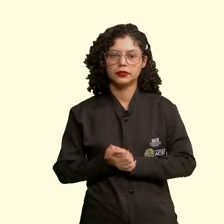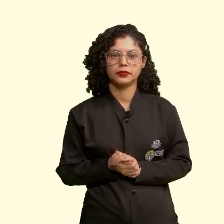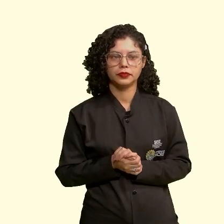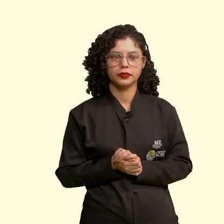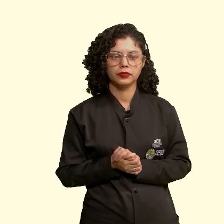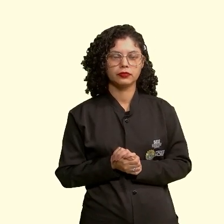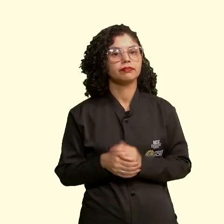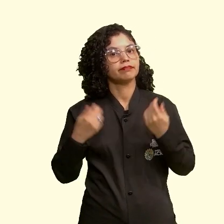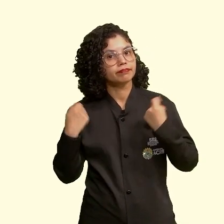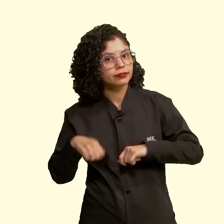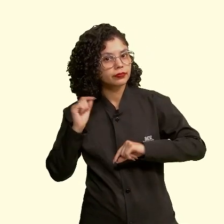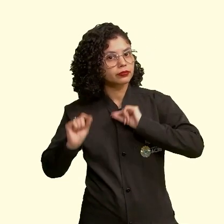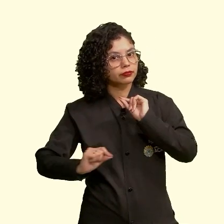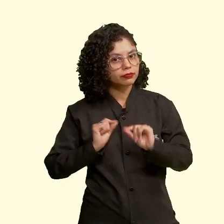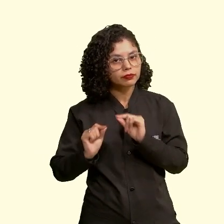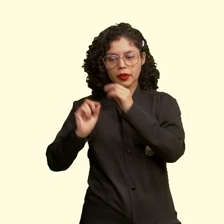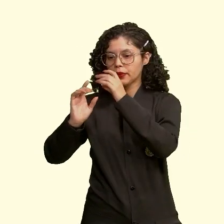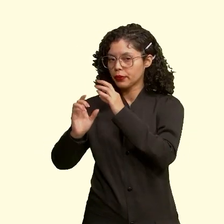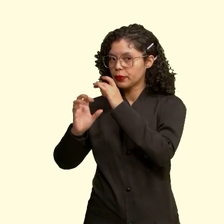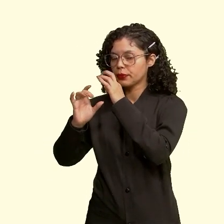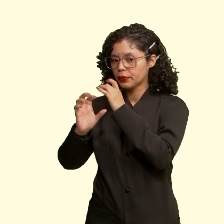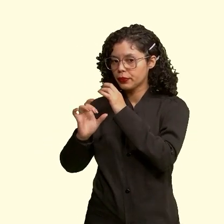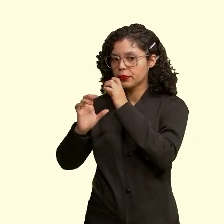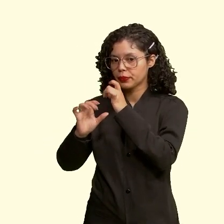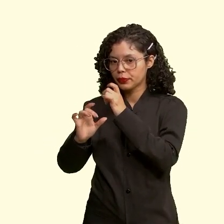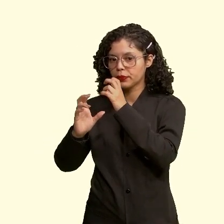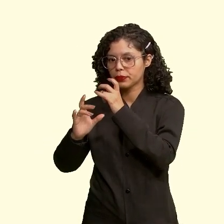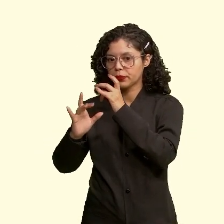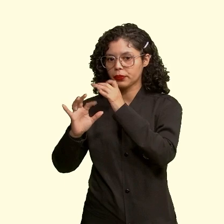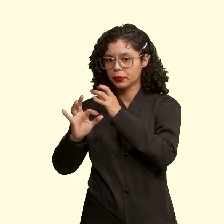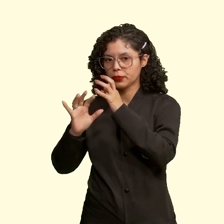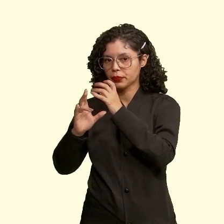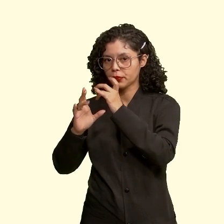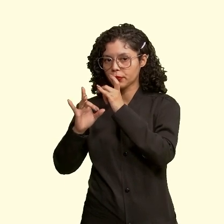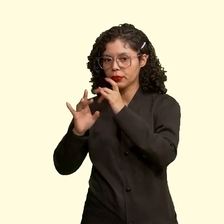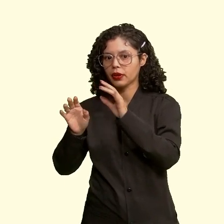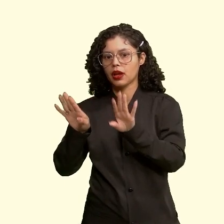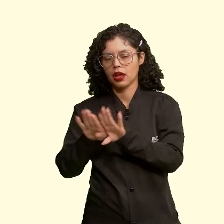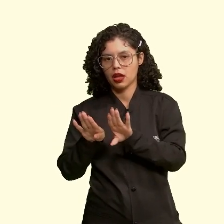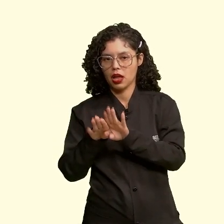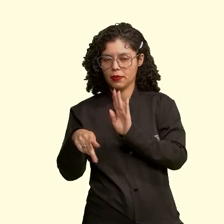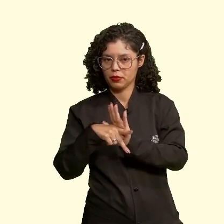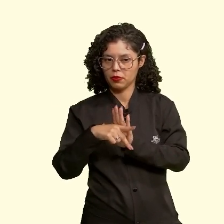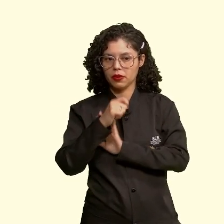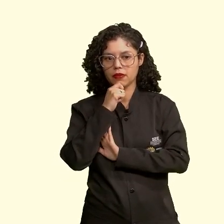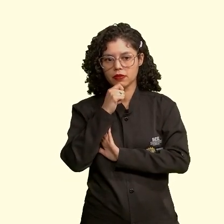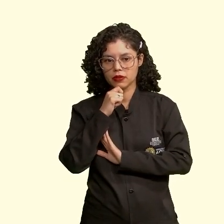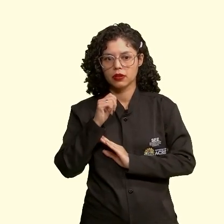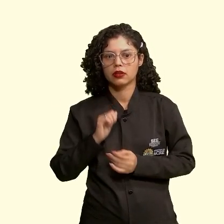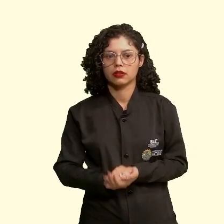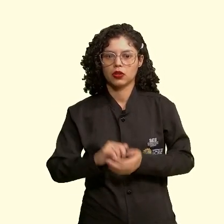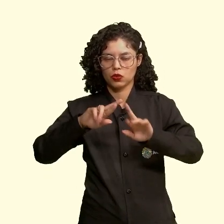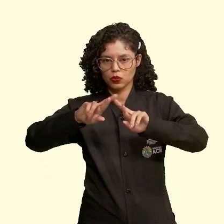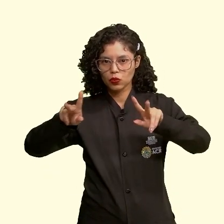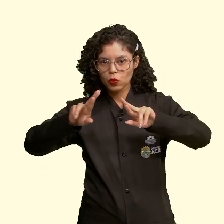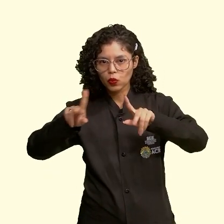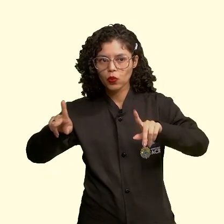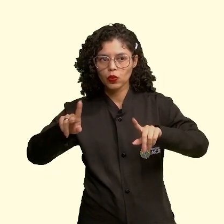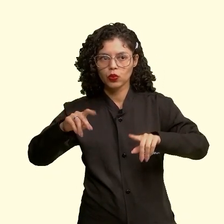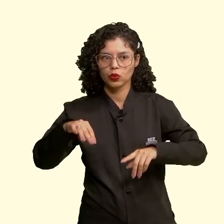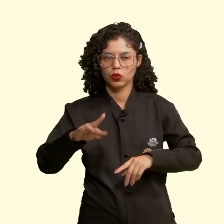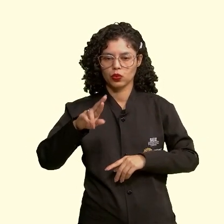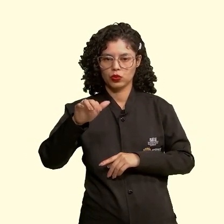para emitir som precisa soprar ar pelo bocal, pela essa parte pequena, e ir pressionando os dedos nos